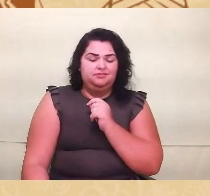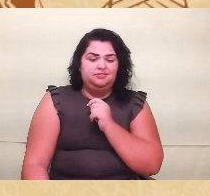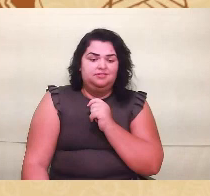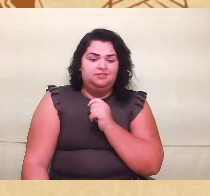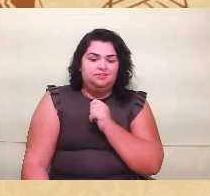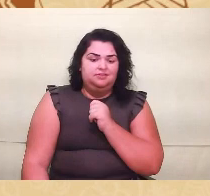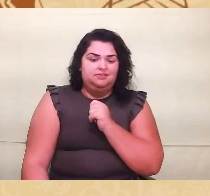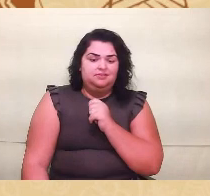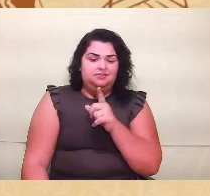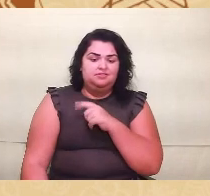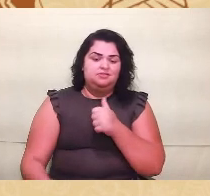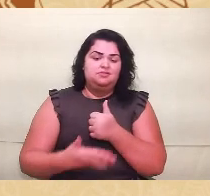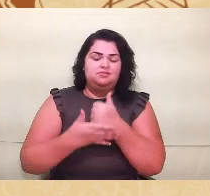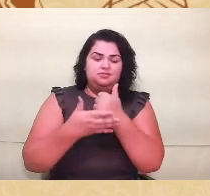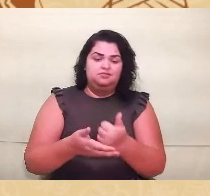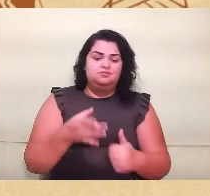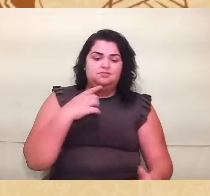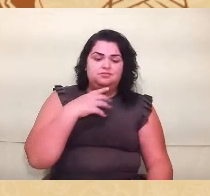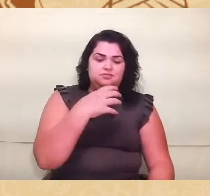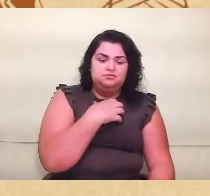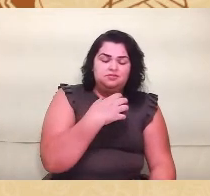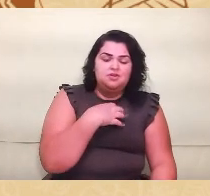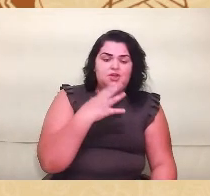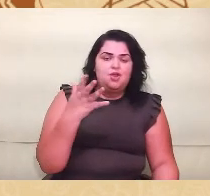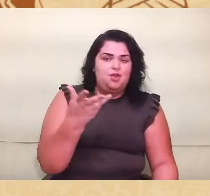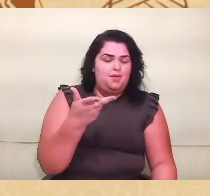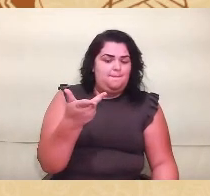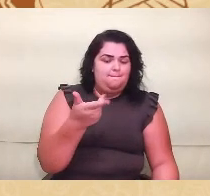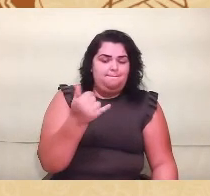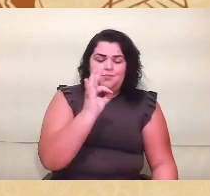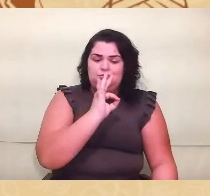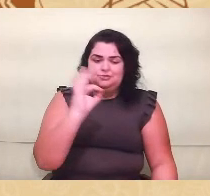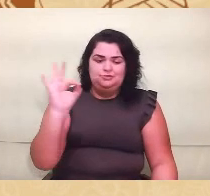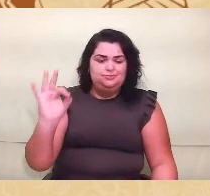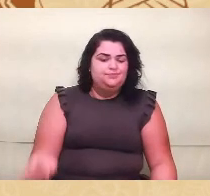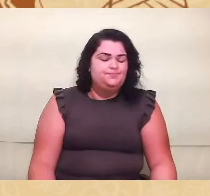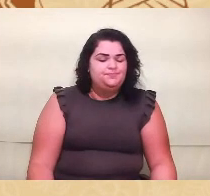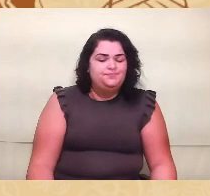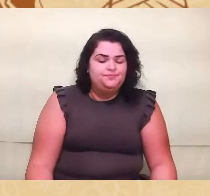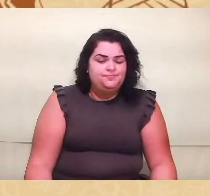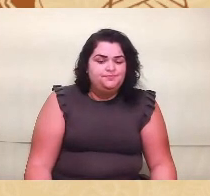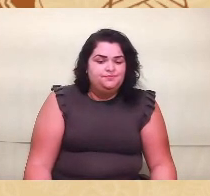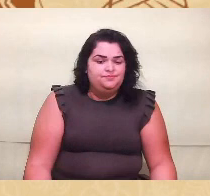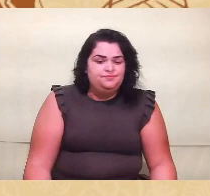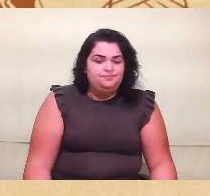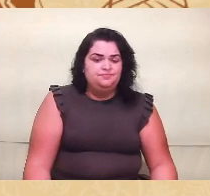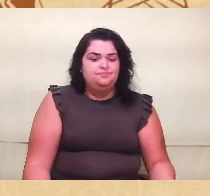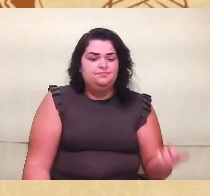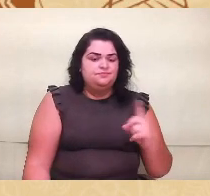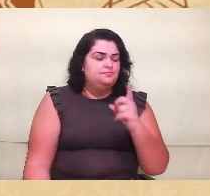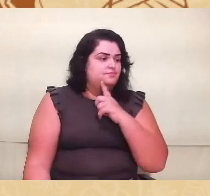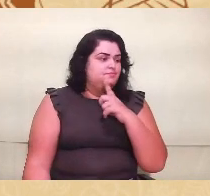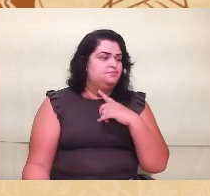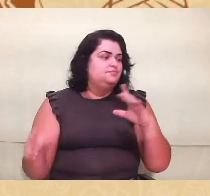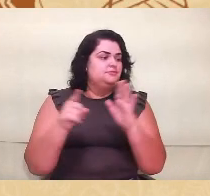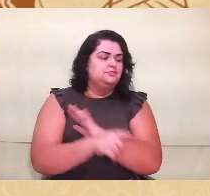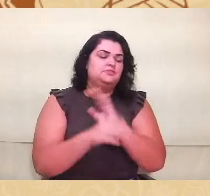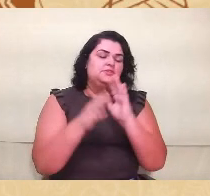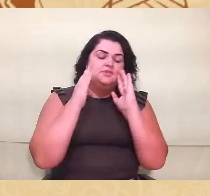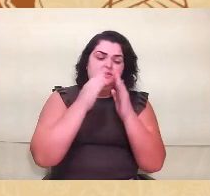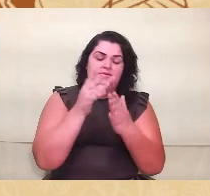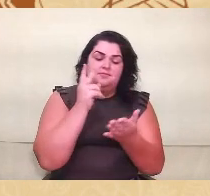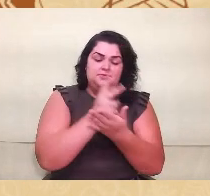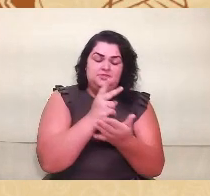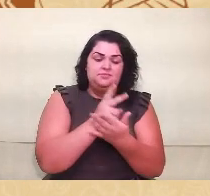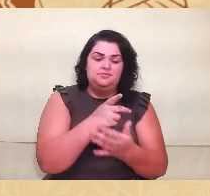é o que você trouxe hoje de forma belíssima, belíssima. Então, eu não tenho assim, uma pergunta específica, mas eu